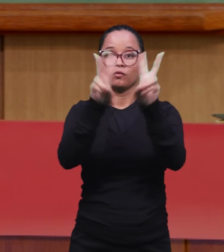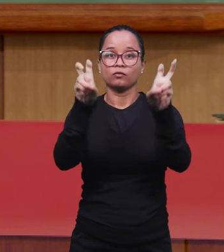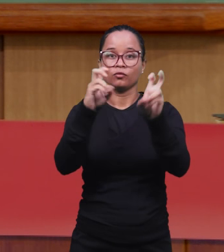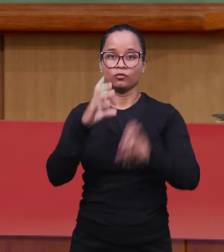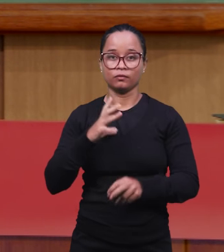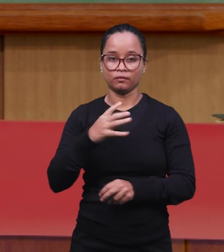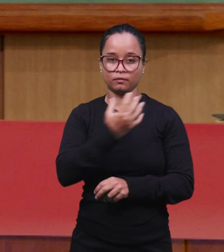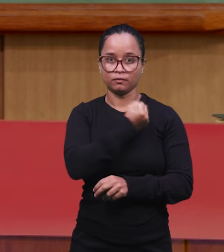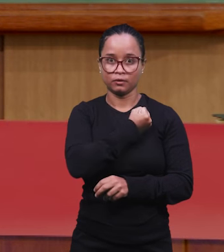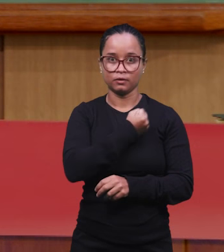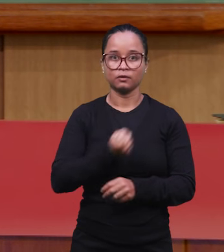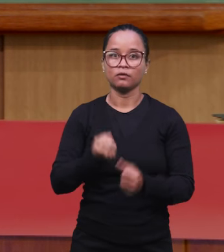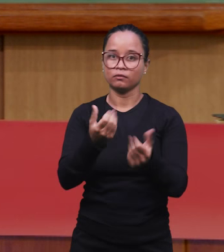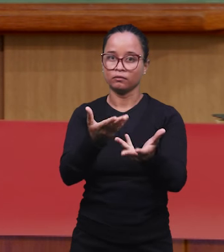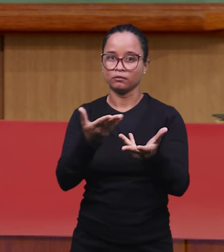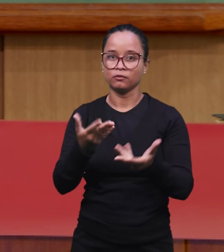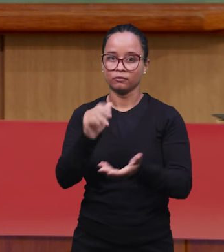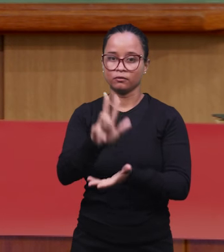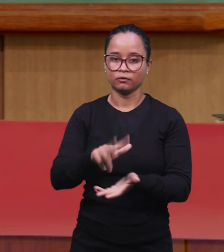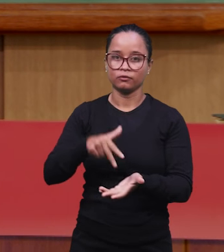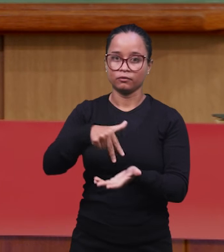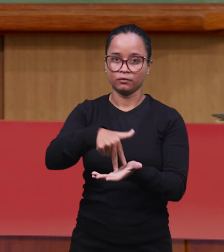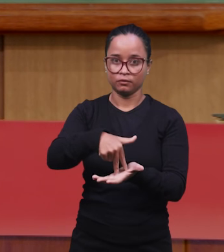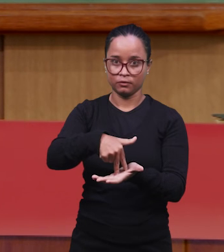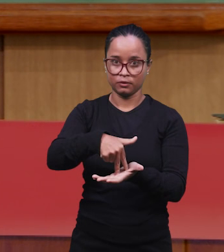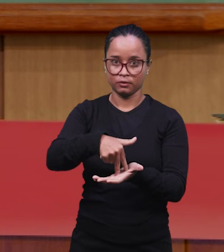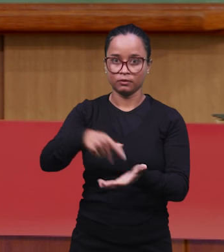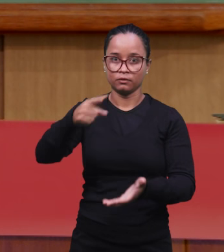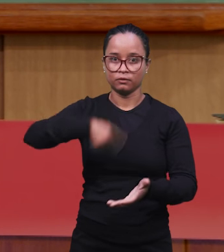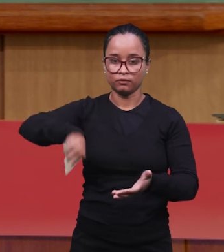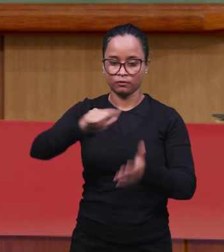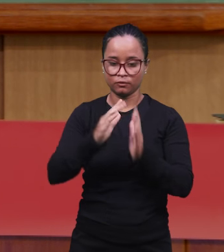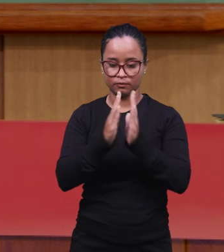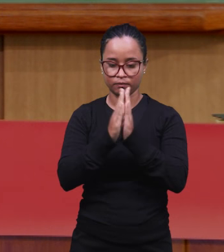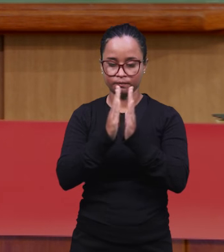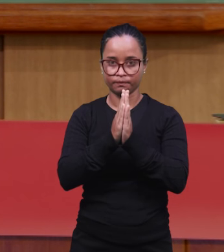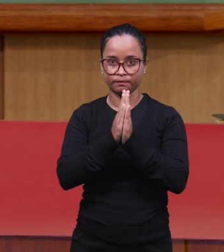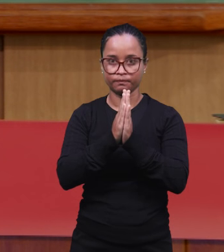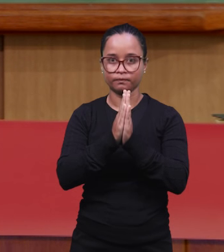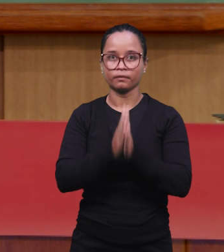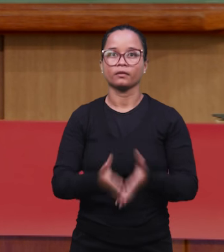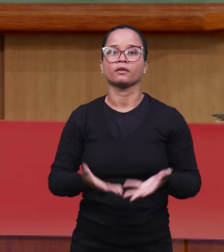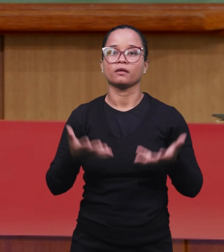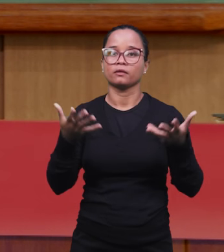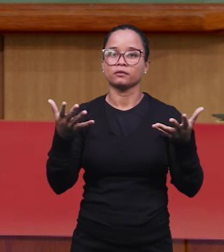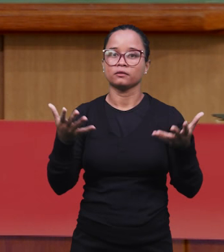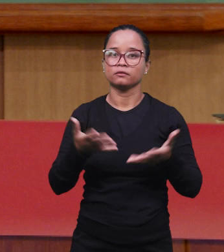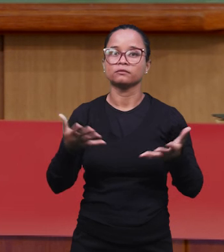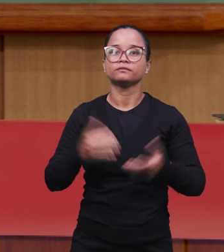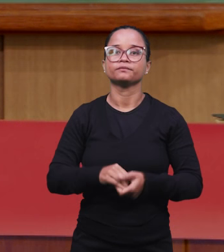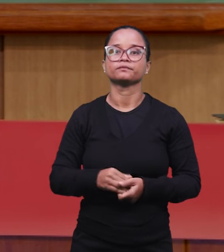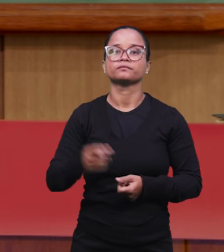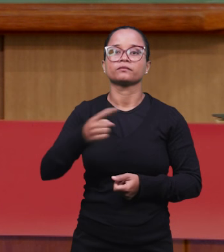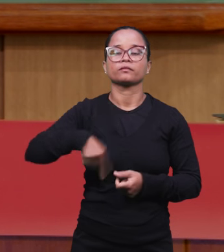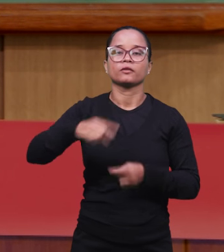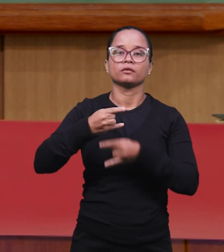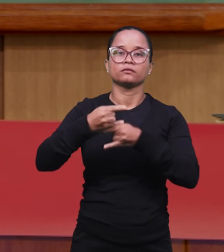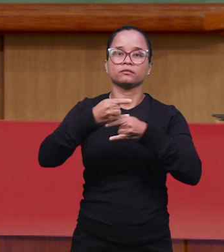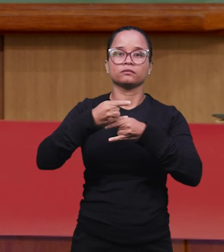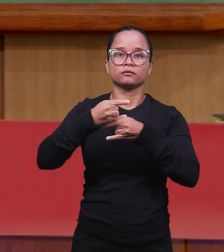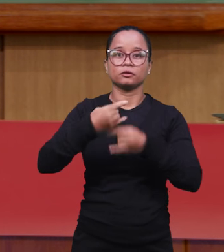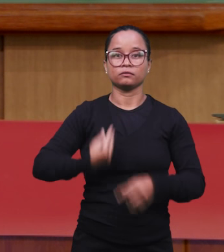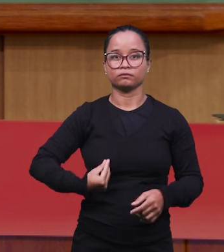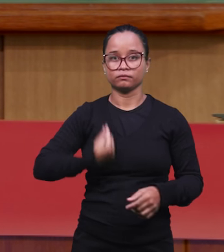salvação. Eu convido aqueles que puderem ficar de pé para fazermos uma oração. Estamos transmitindo esta